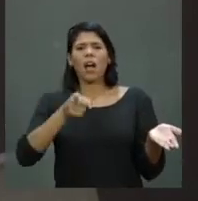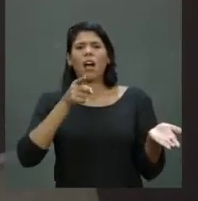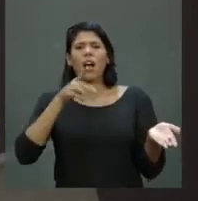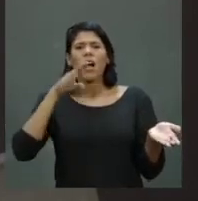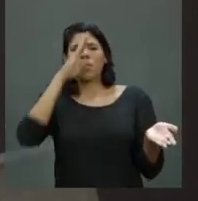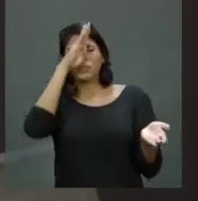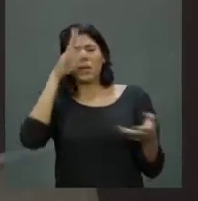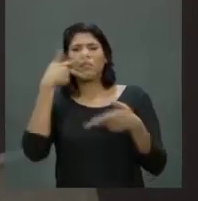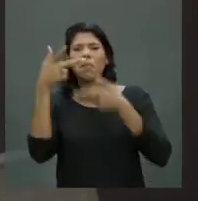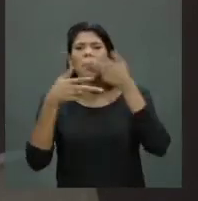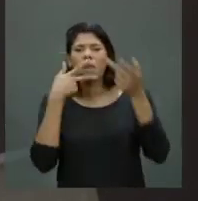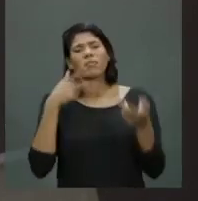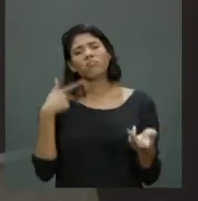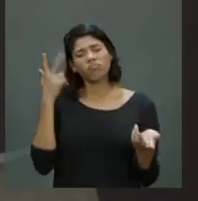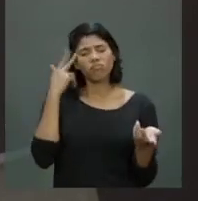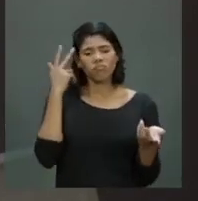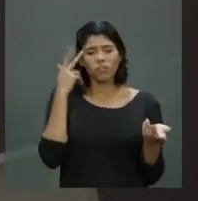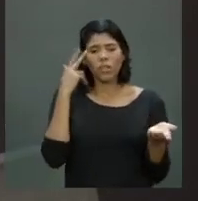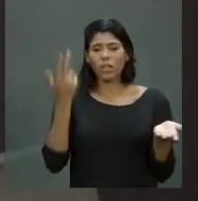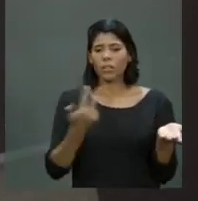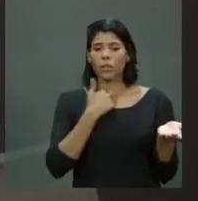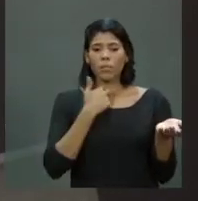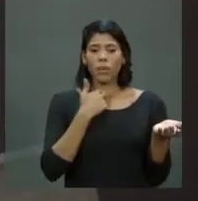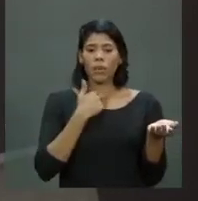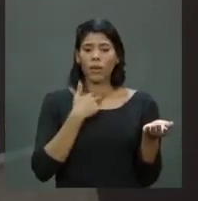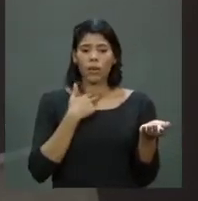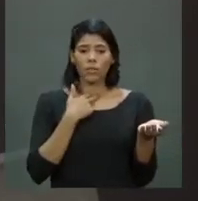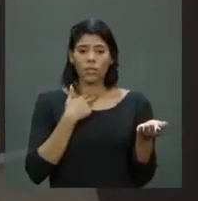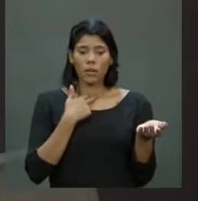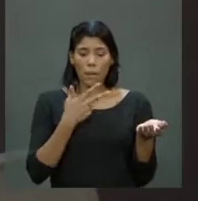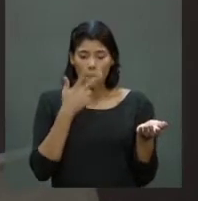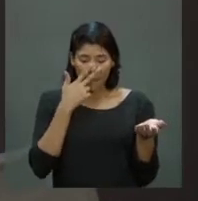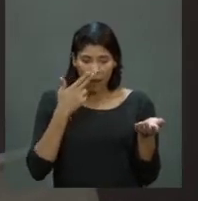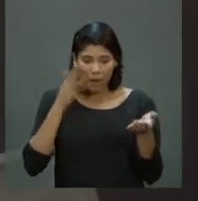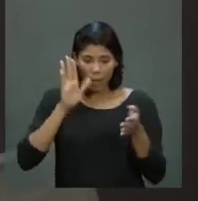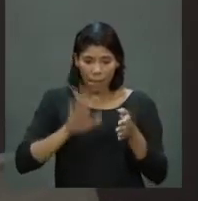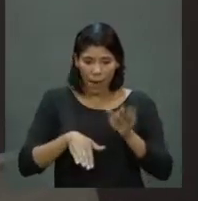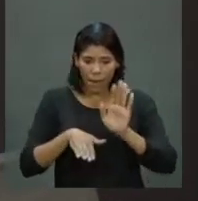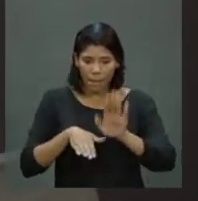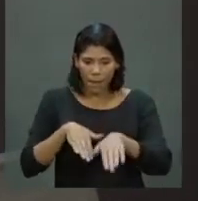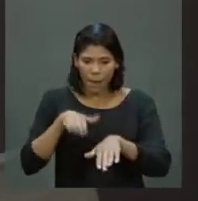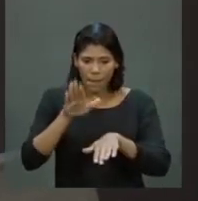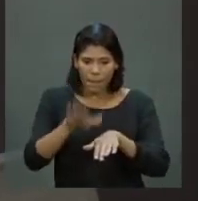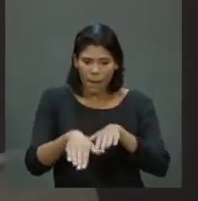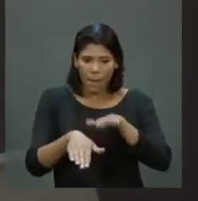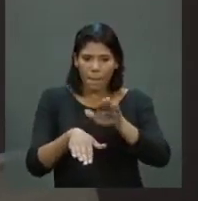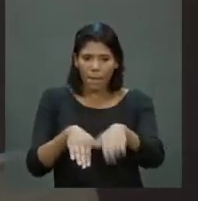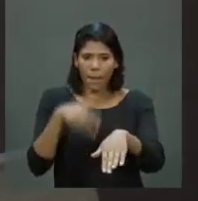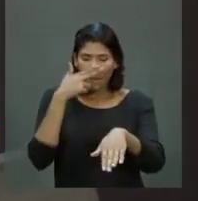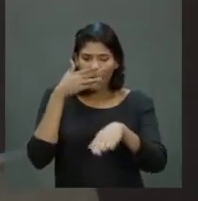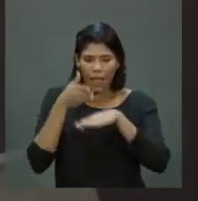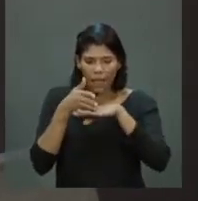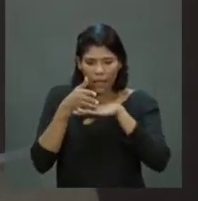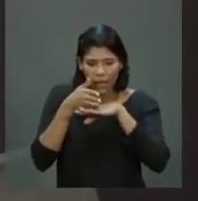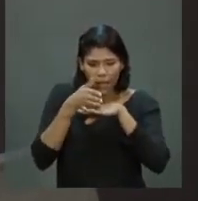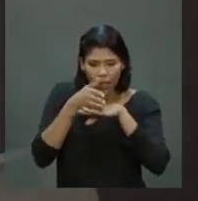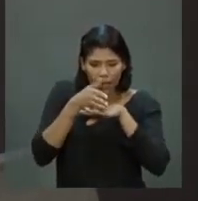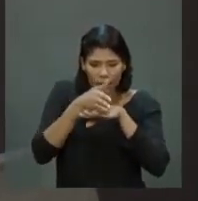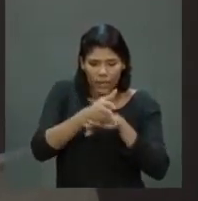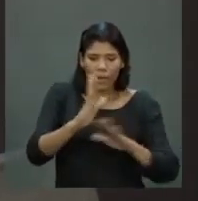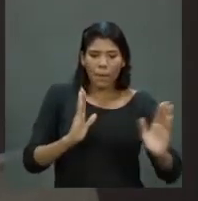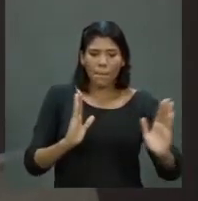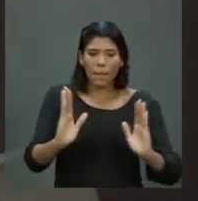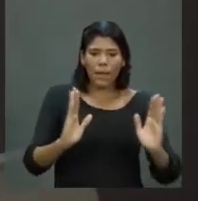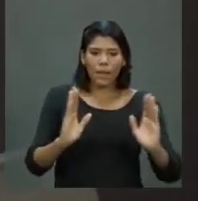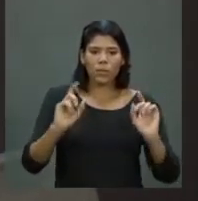com normalidade. Estamos, passo a passo, entrando num regime neofascista, autoritário,